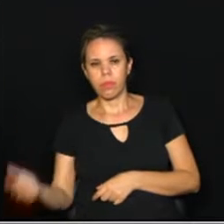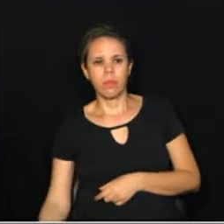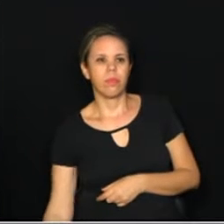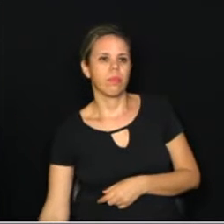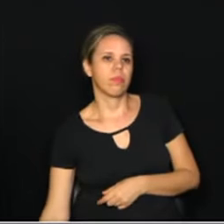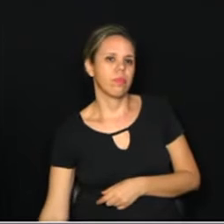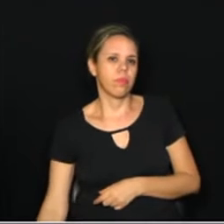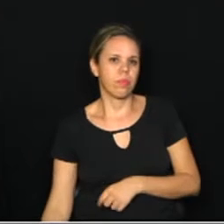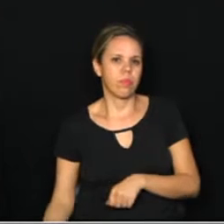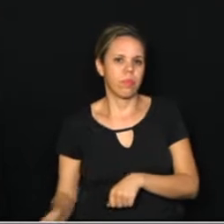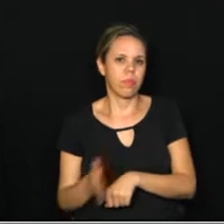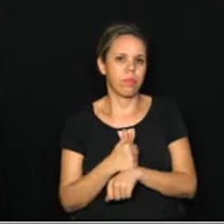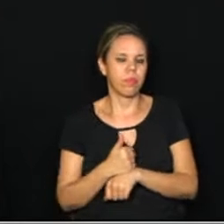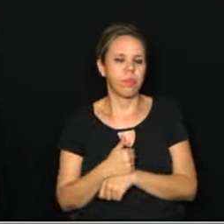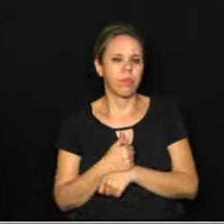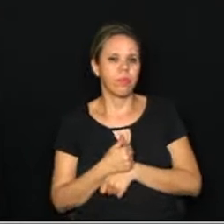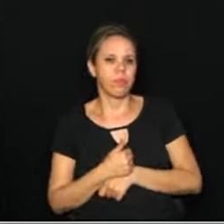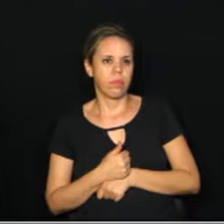slide anterior, né?